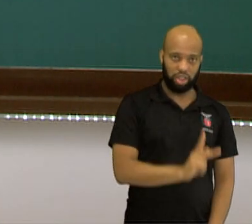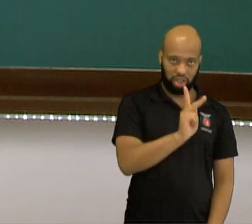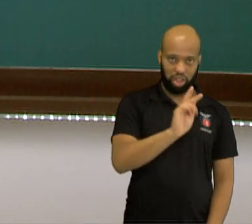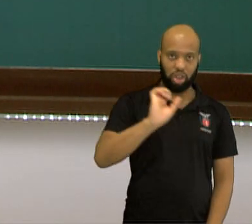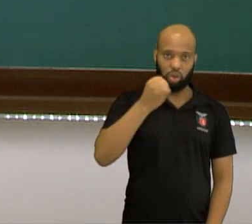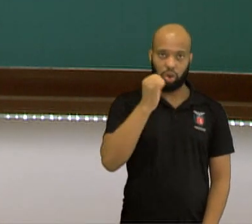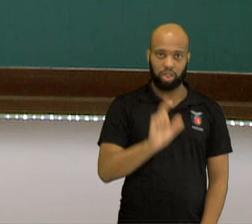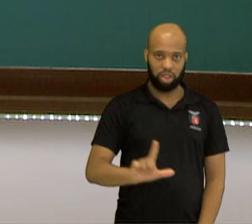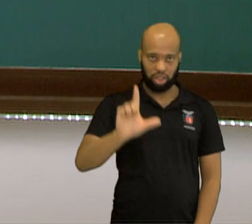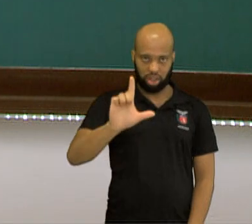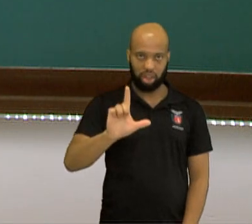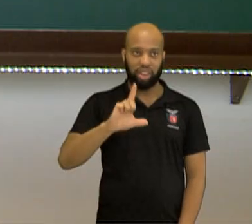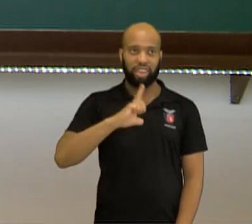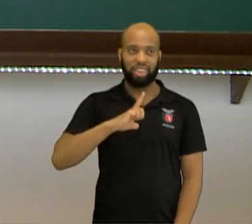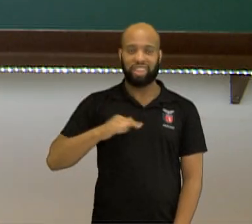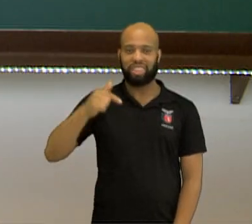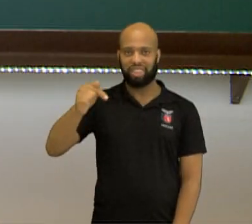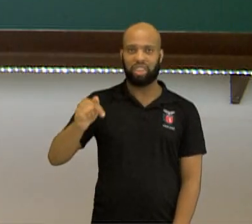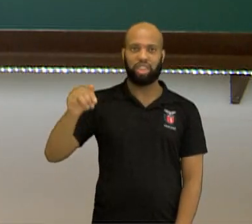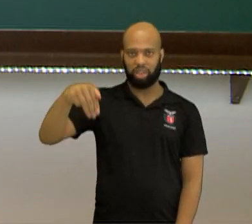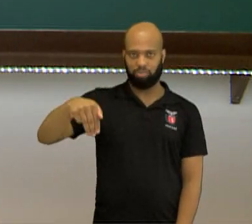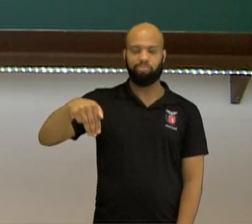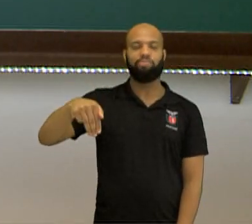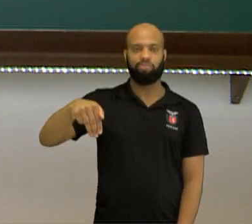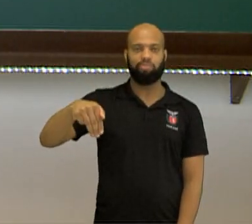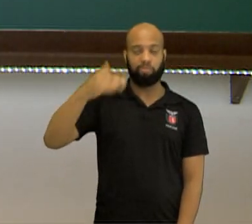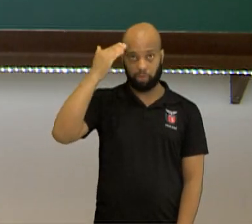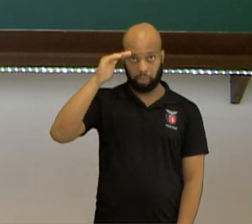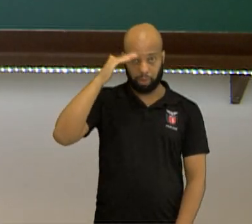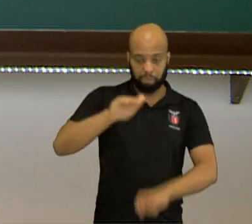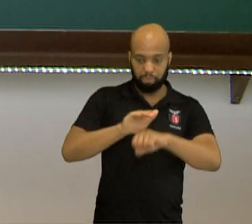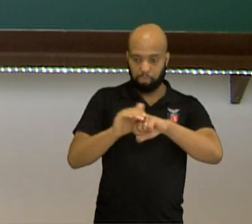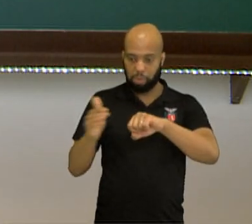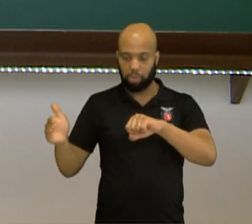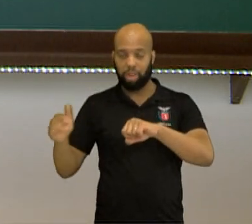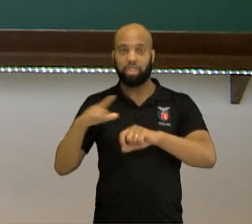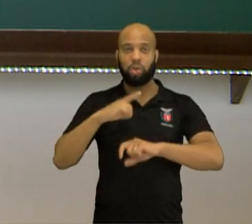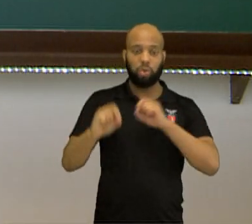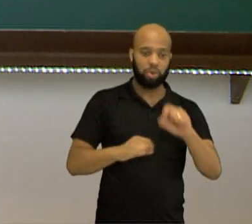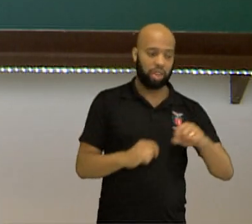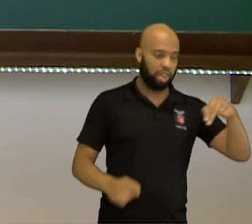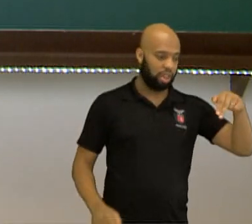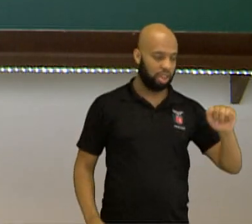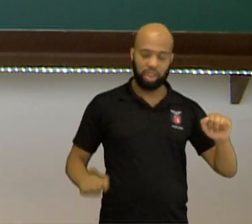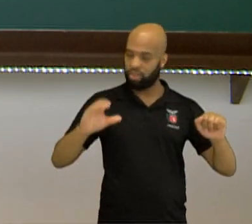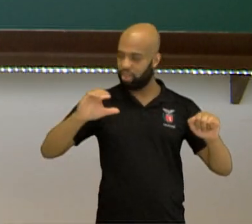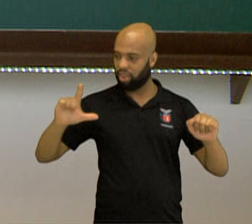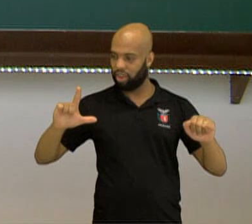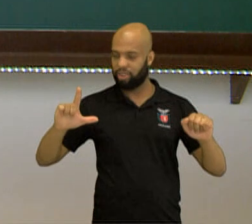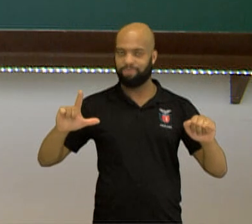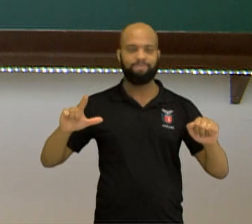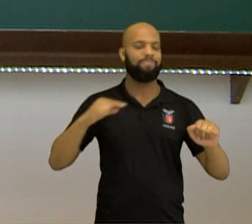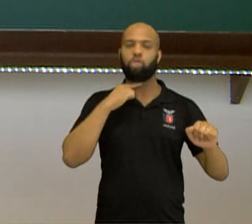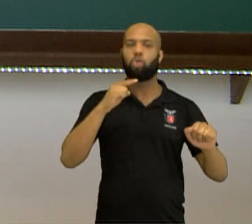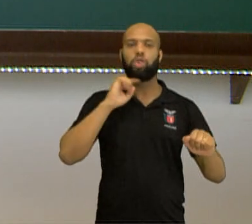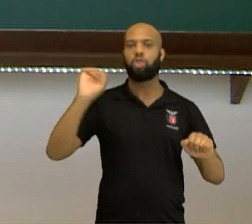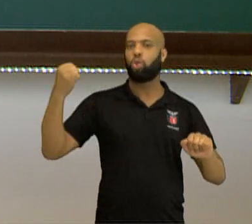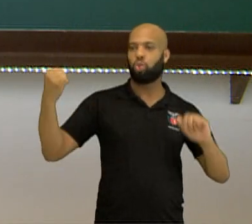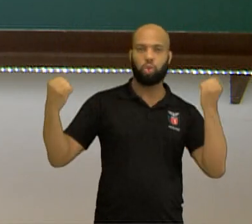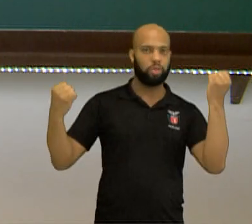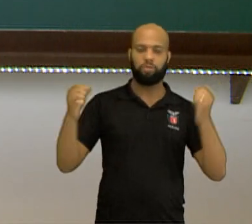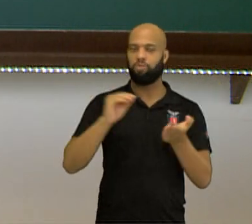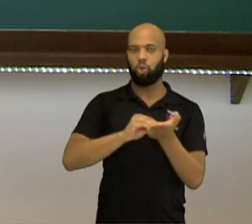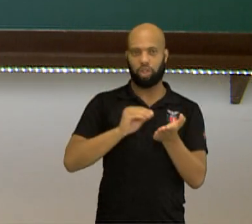na camada L e mais 7 na camada M, demonstrando que tanto o sódio quanto o cloro não alcançaram a